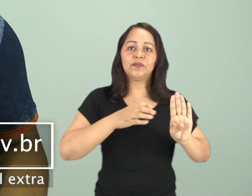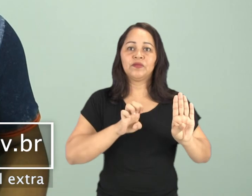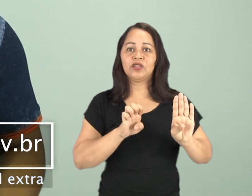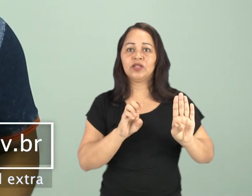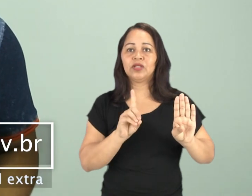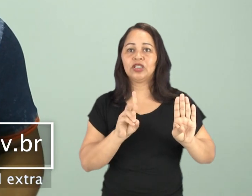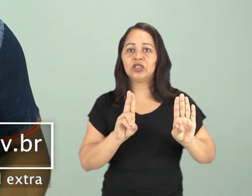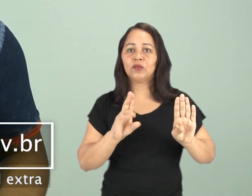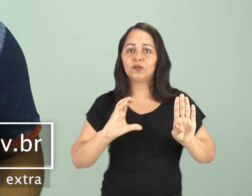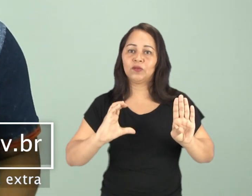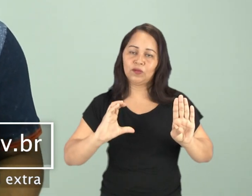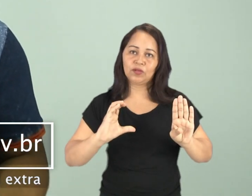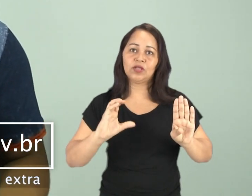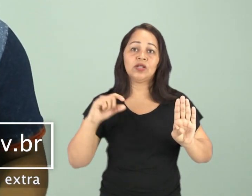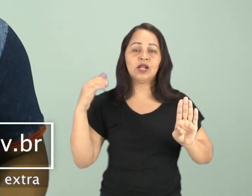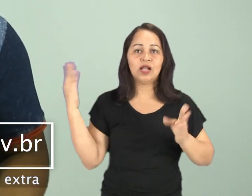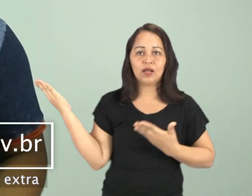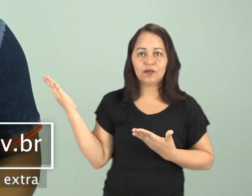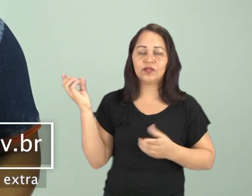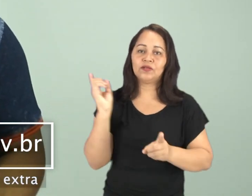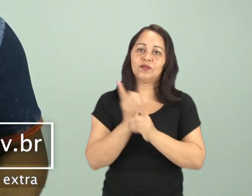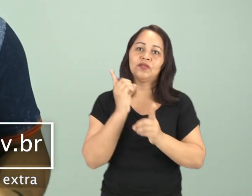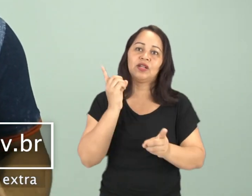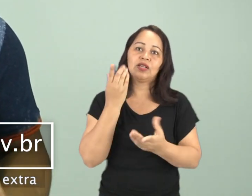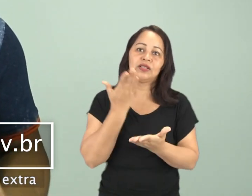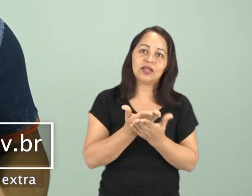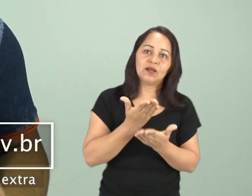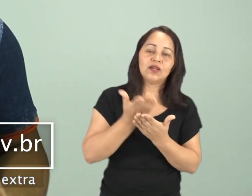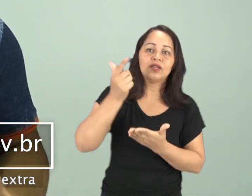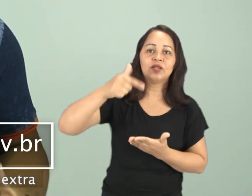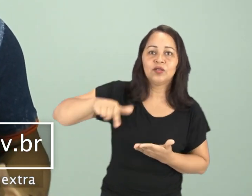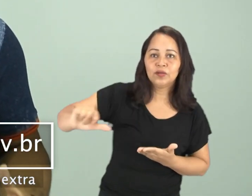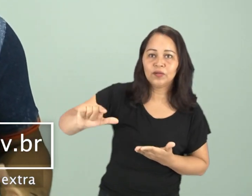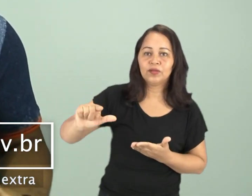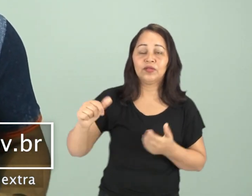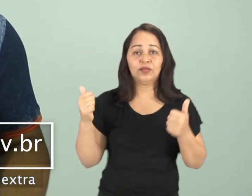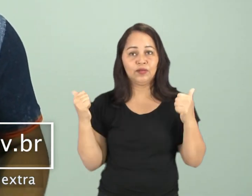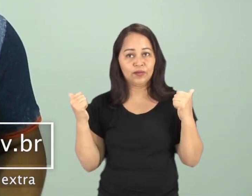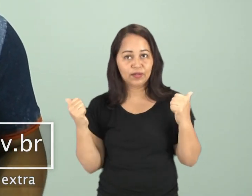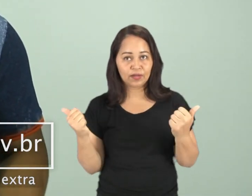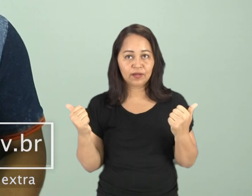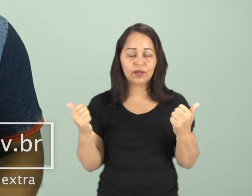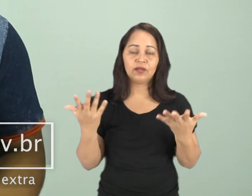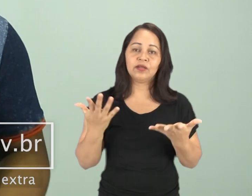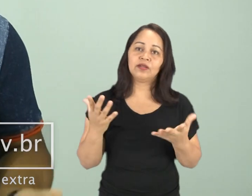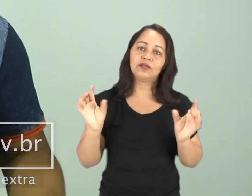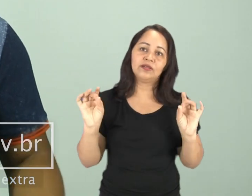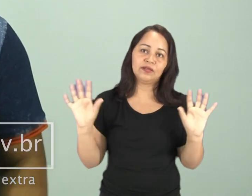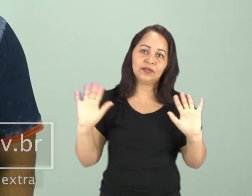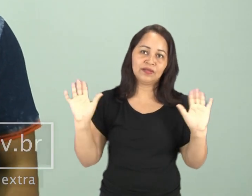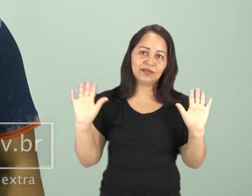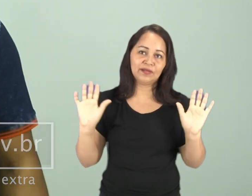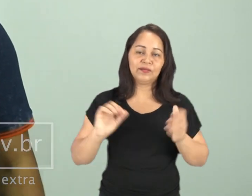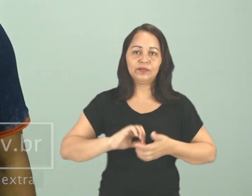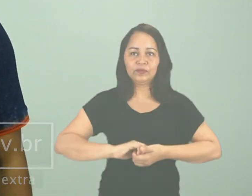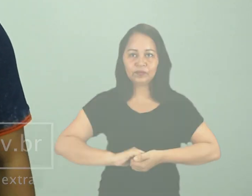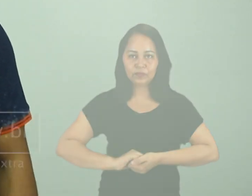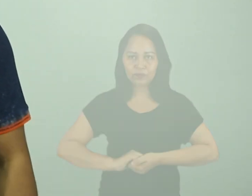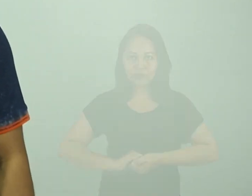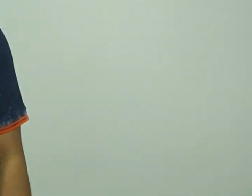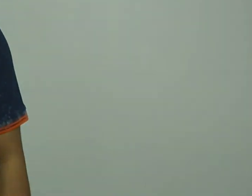plataforma Eduque, lá vocês vão encontrar essa aula, vão encontrar outras aulas, tá bom? E é isso, e até a próxima.